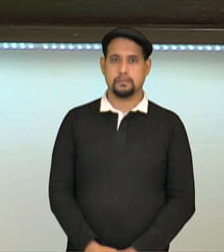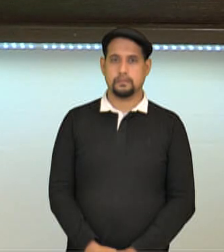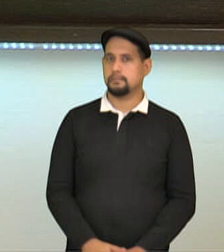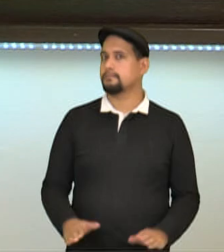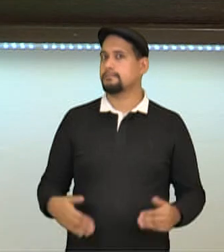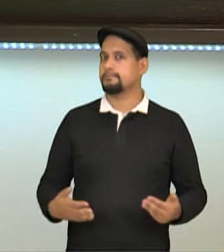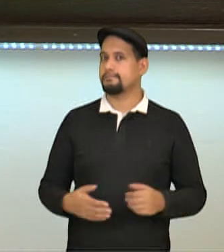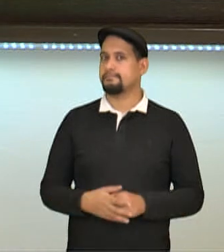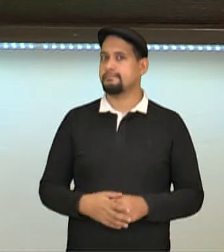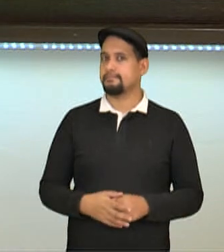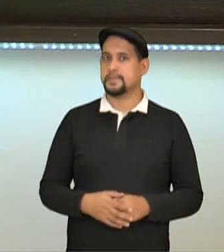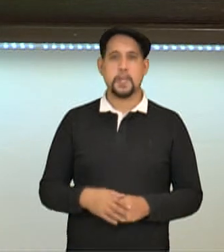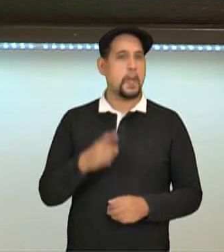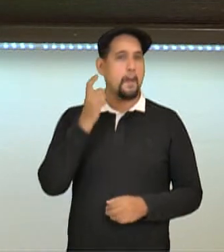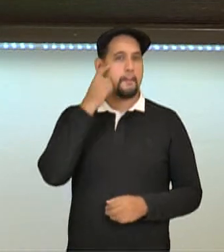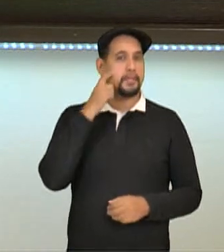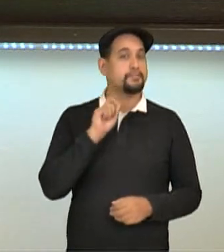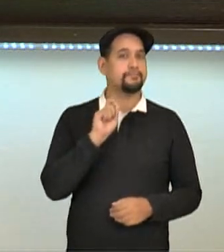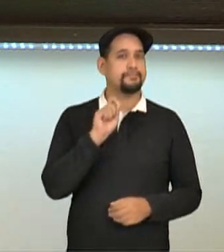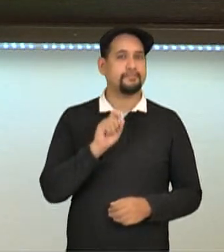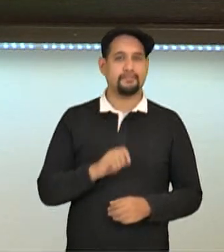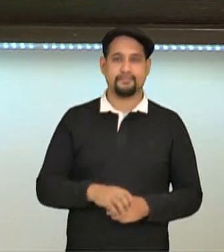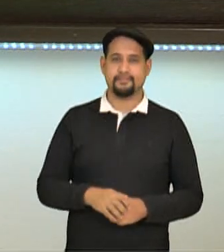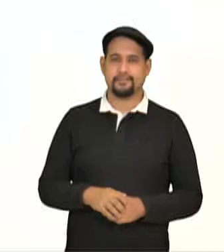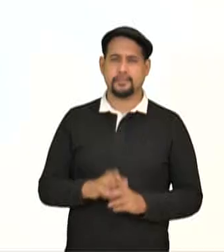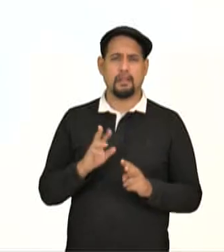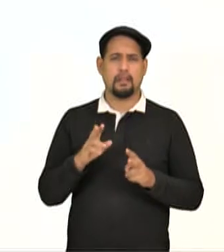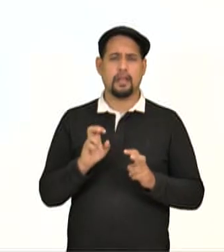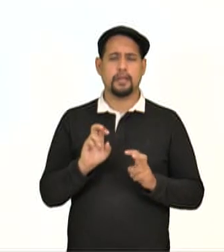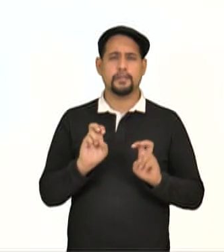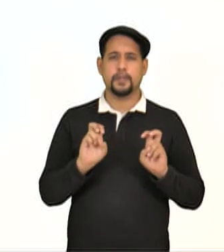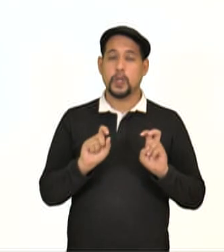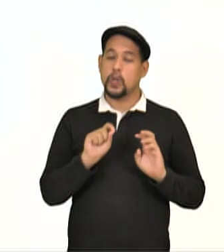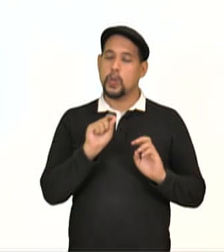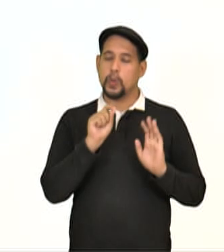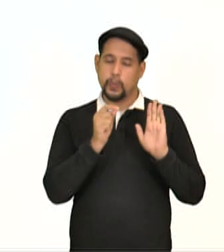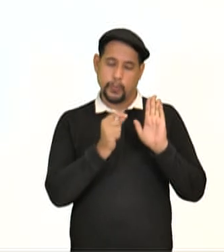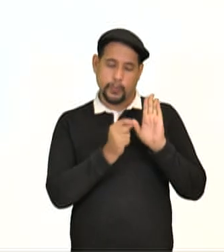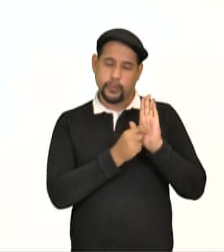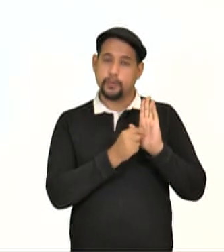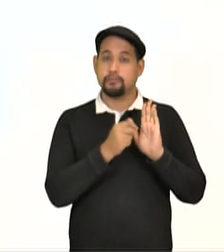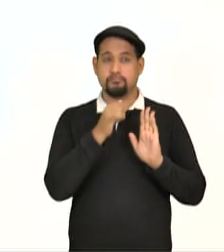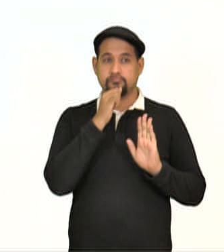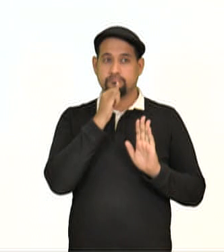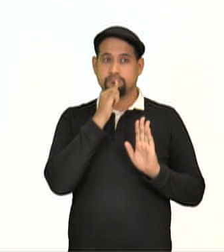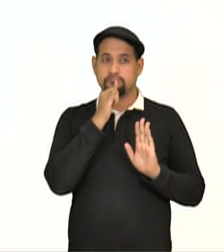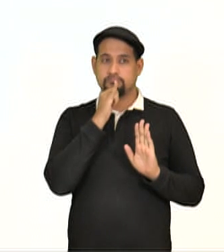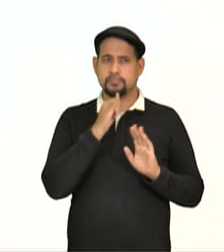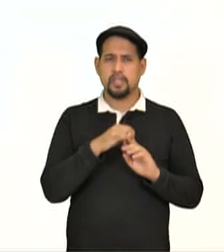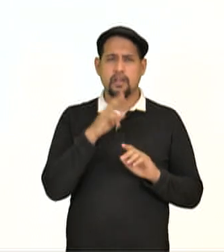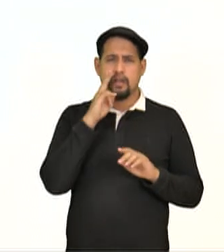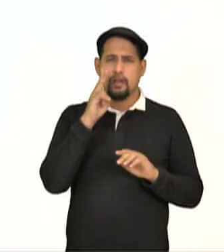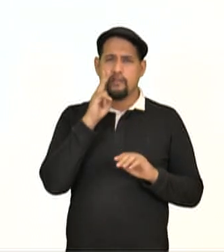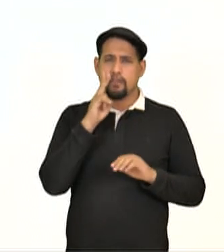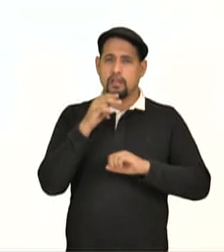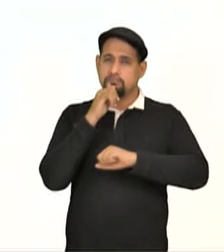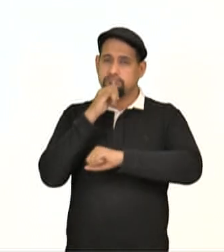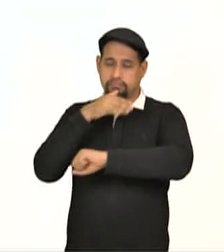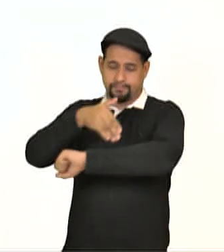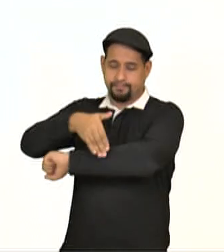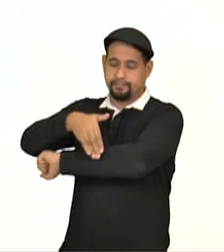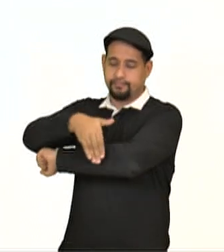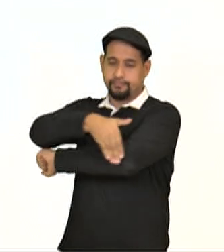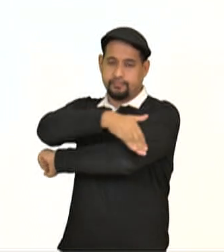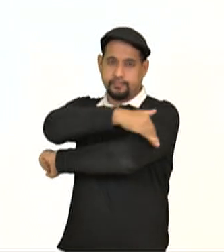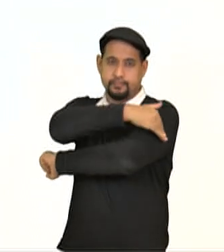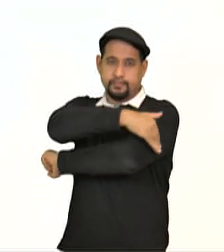E aí, o que vocês pensaram aqui, ó? Olha a ideia de ponto. Se eu pegar aqui, ó, as esquininhas aqui, ó, a esquina dá